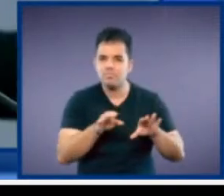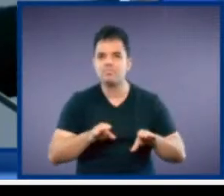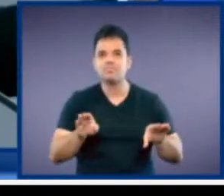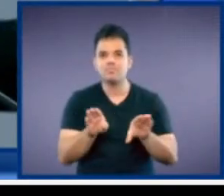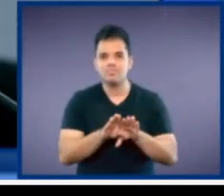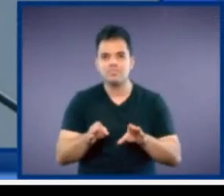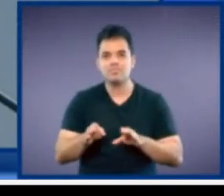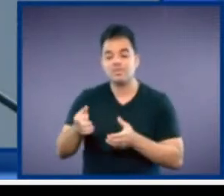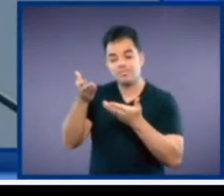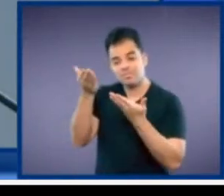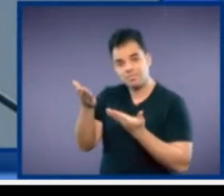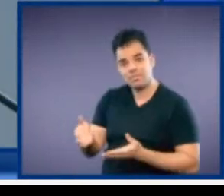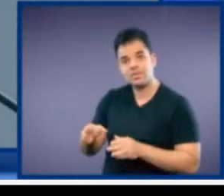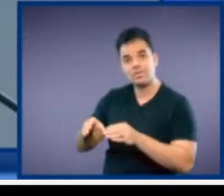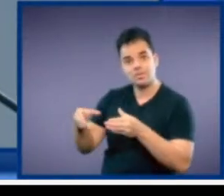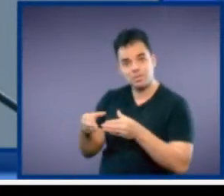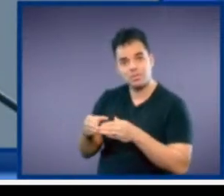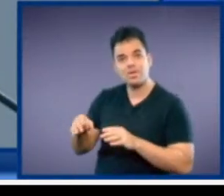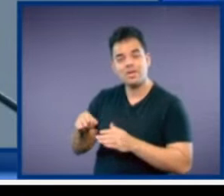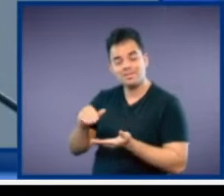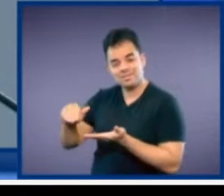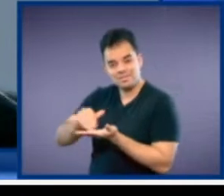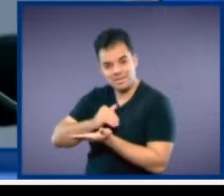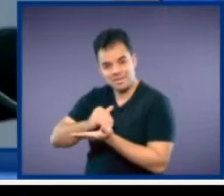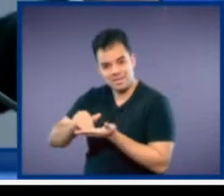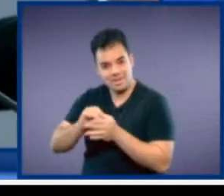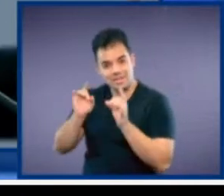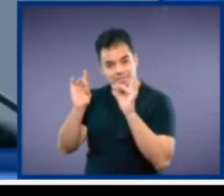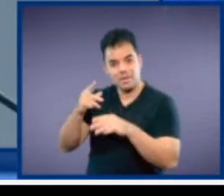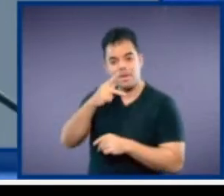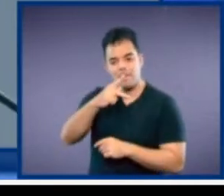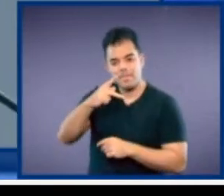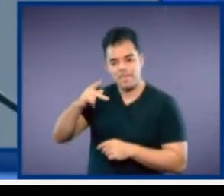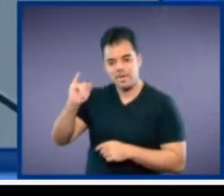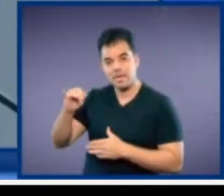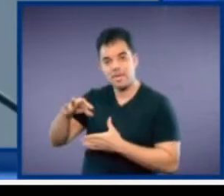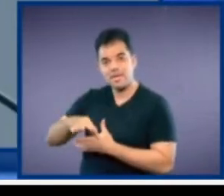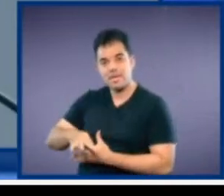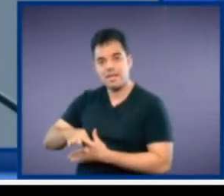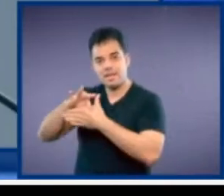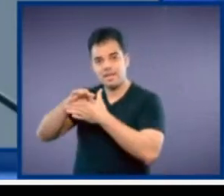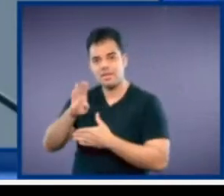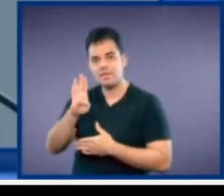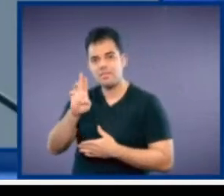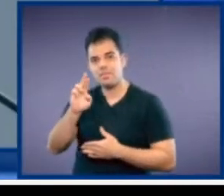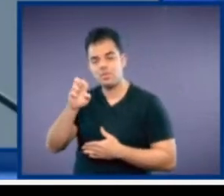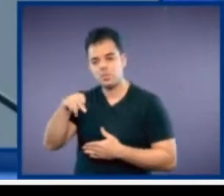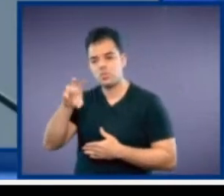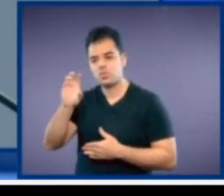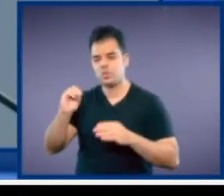e à equipe da Secretaria Especial do PPI, liderada pelo meu grande amigo Bruno West,